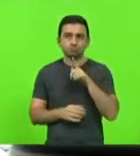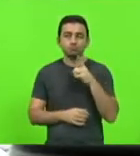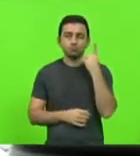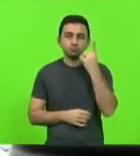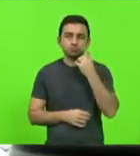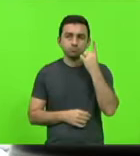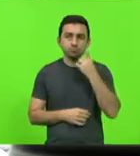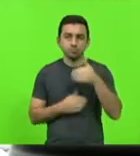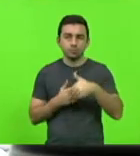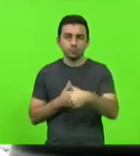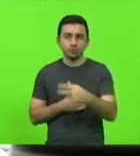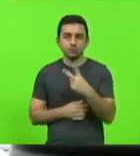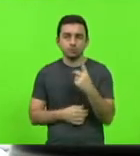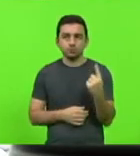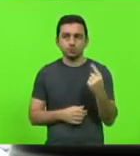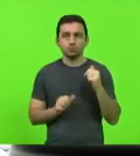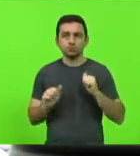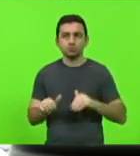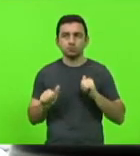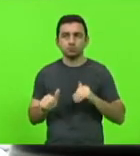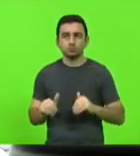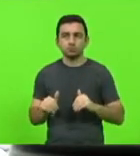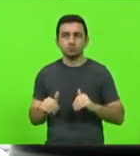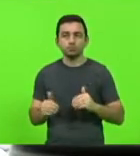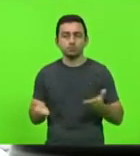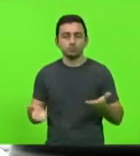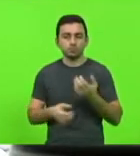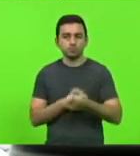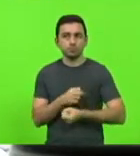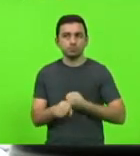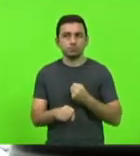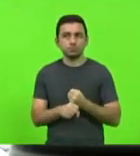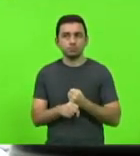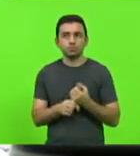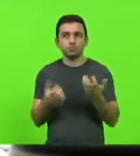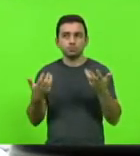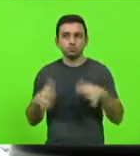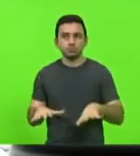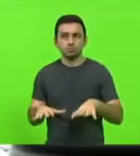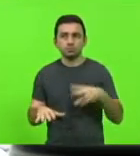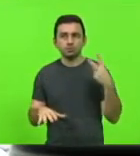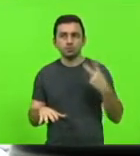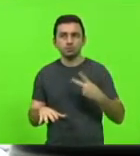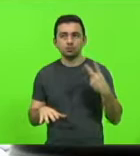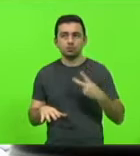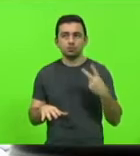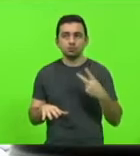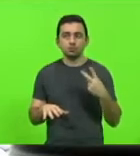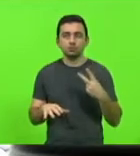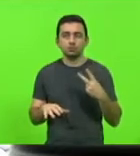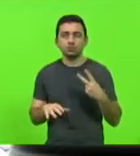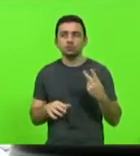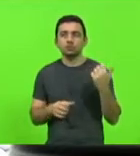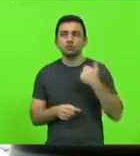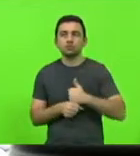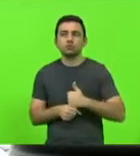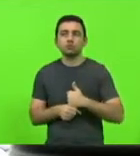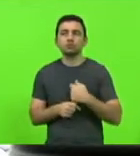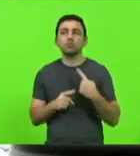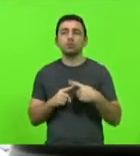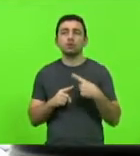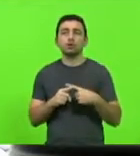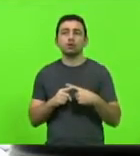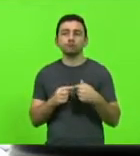partir do dia 21 de setembro do corrente ano, no declínio do segundo suplente, em decorrência do afastamento